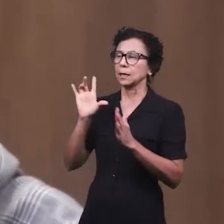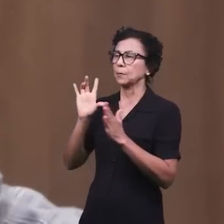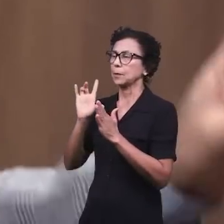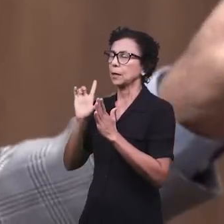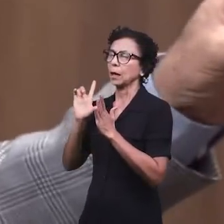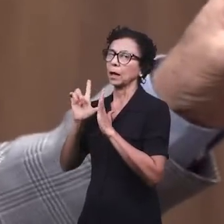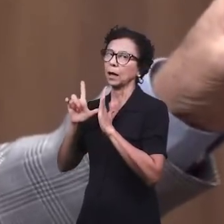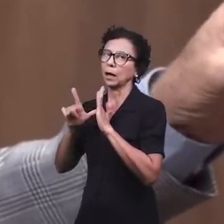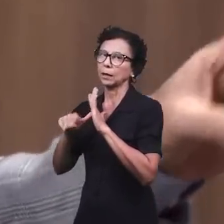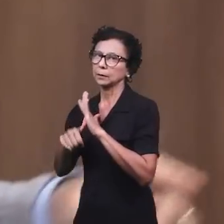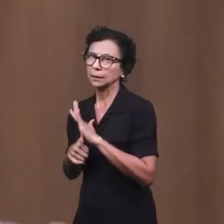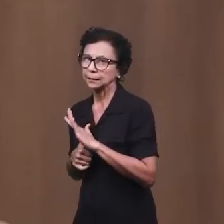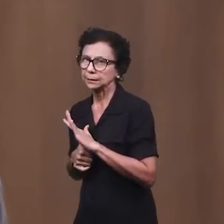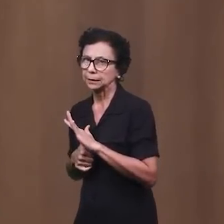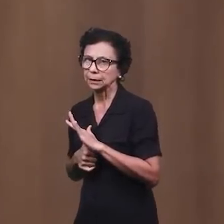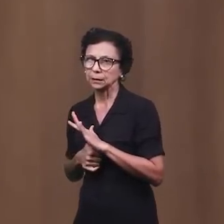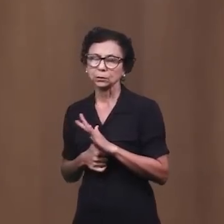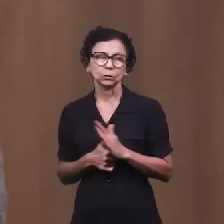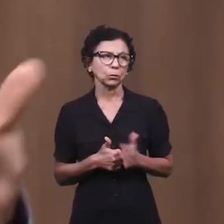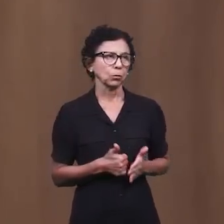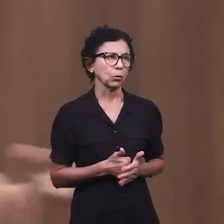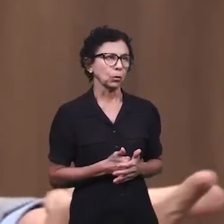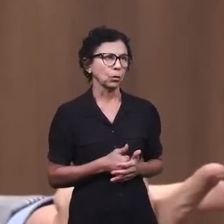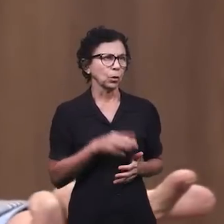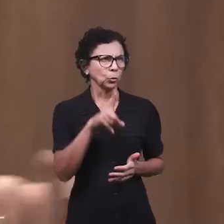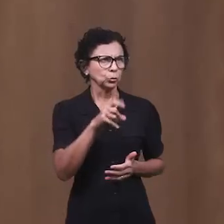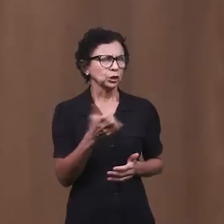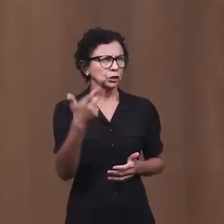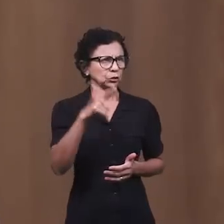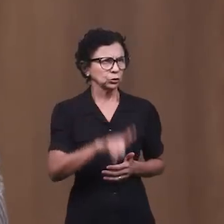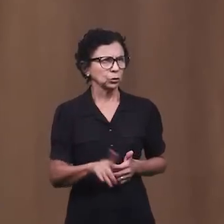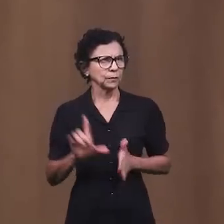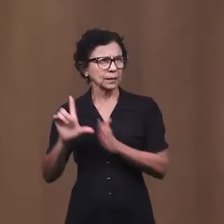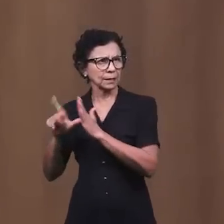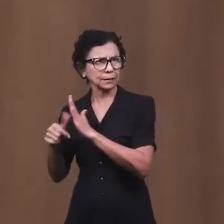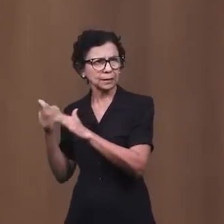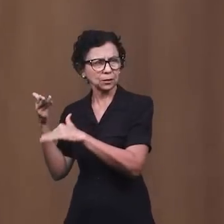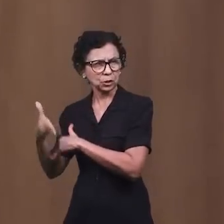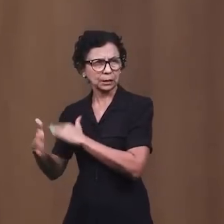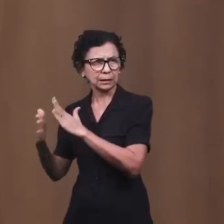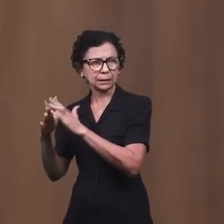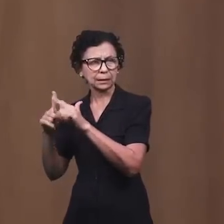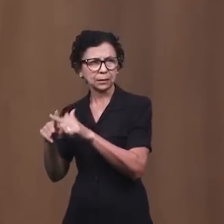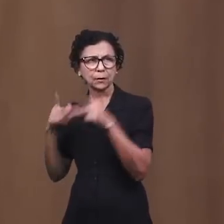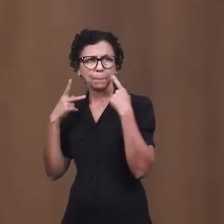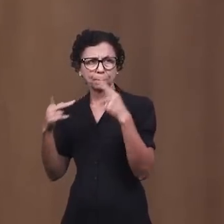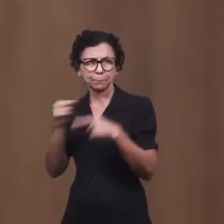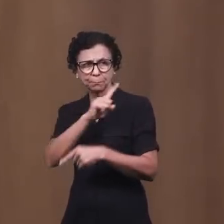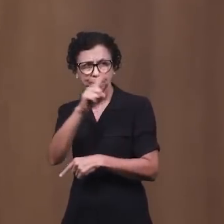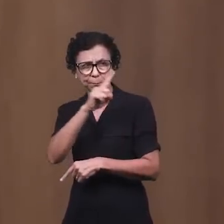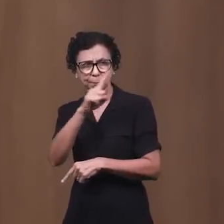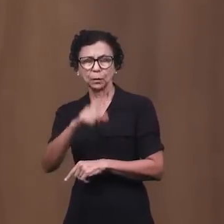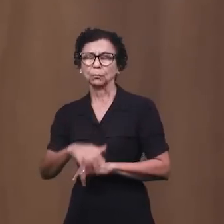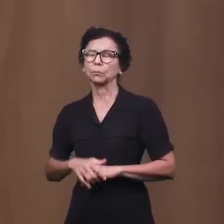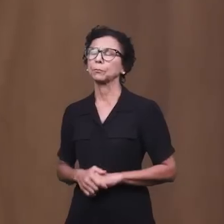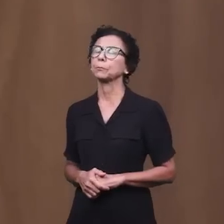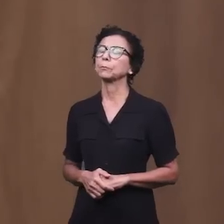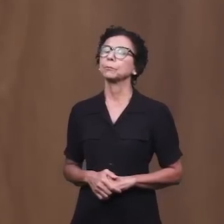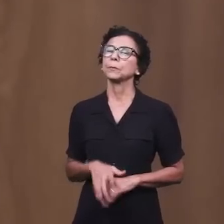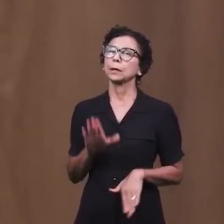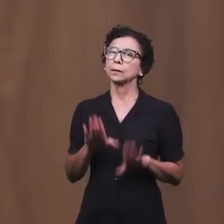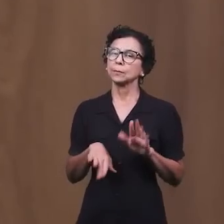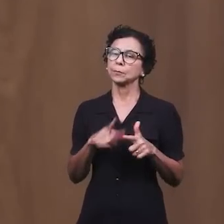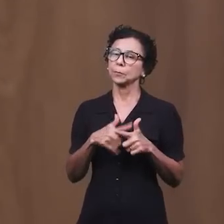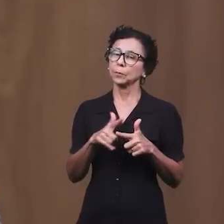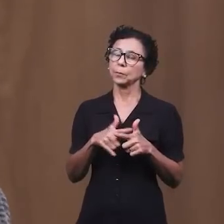atrasado no meu culto, você não prega. Falei para ele, porque eu tinha muita intimidade com ele. É claro que você tem um problema de trabalho, não deu